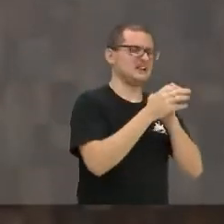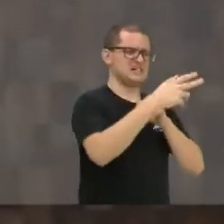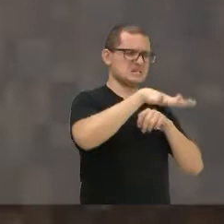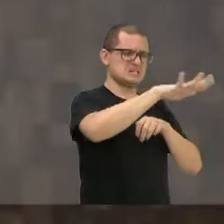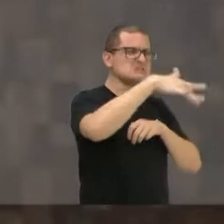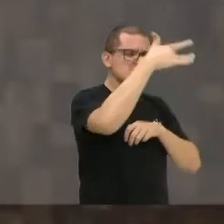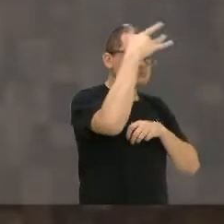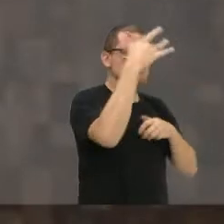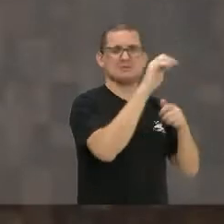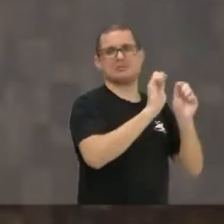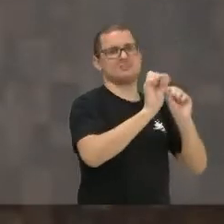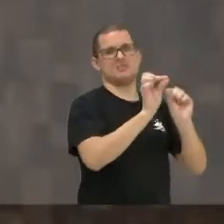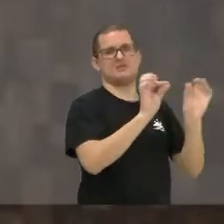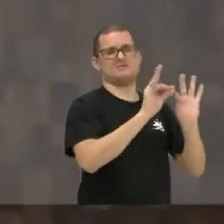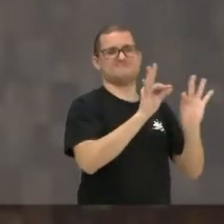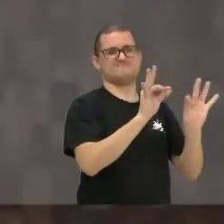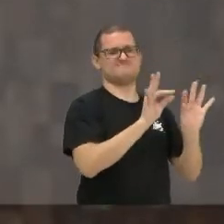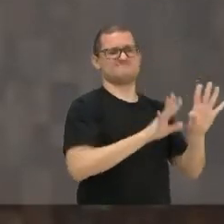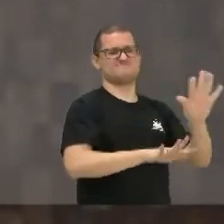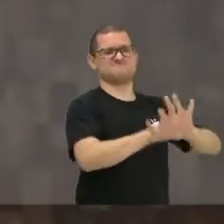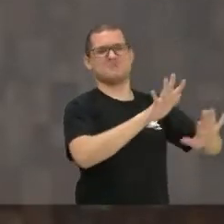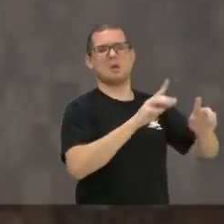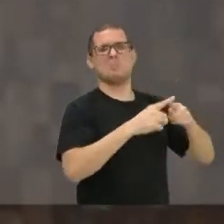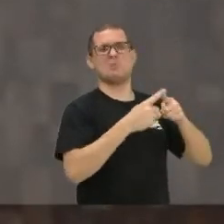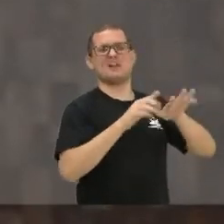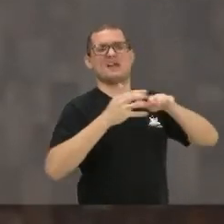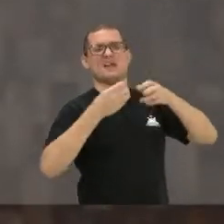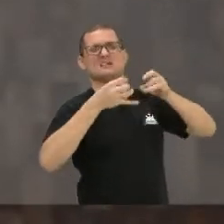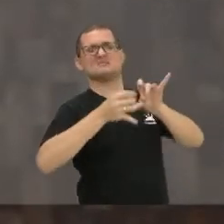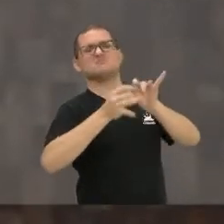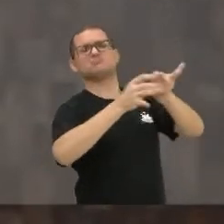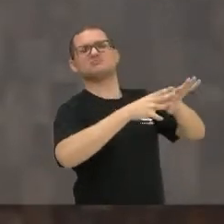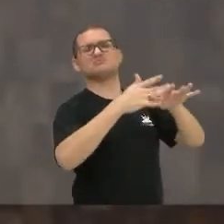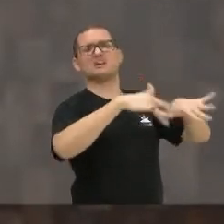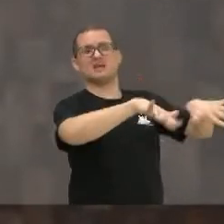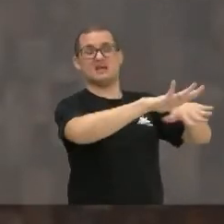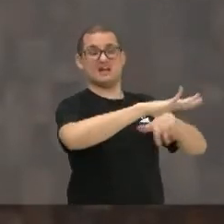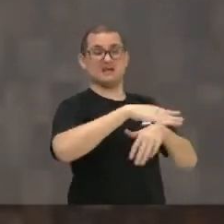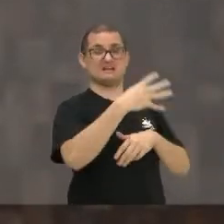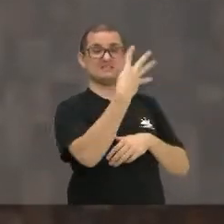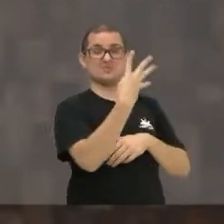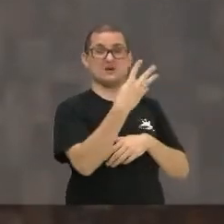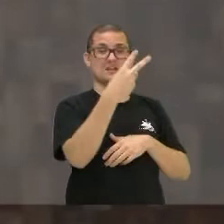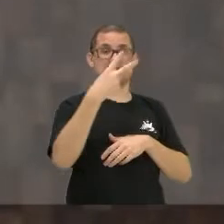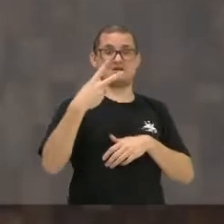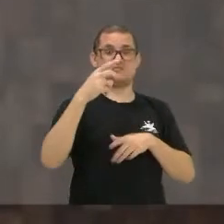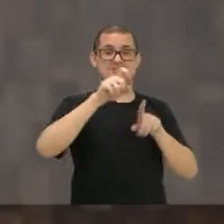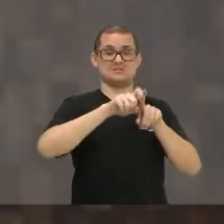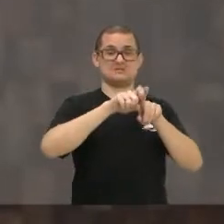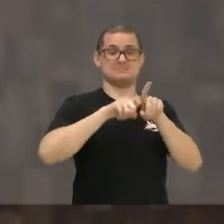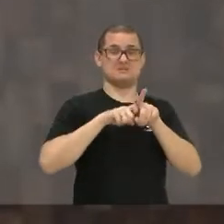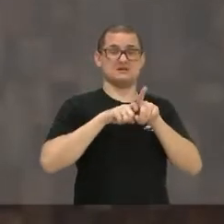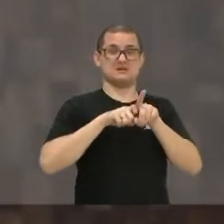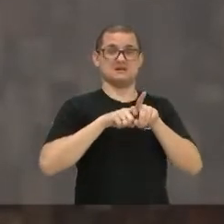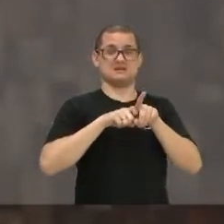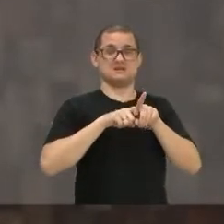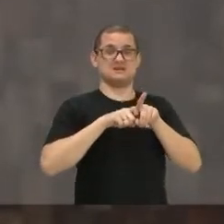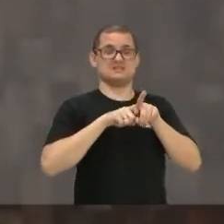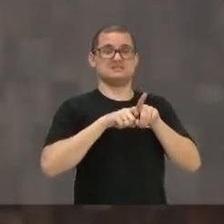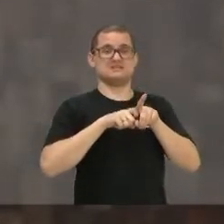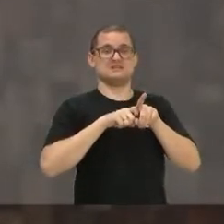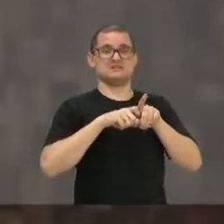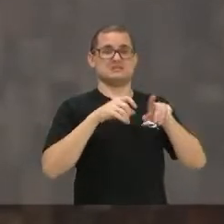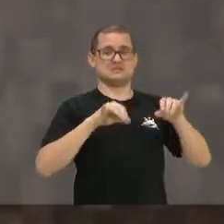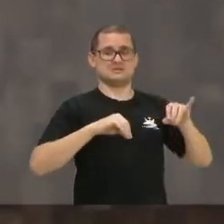e não nessas pois ele foi entregue às nações que durante quarenta e dois meses calçaram os